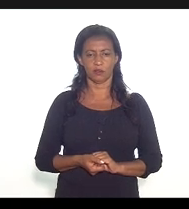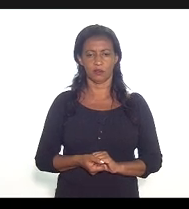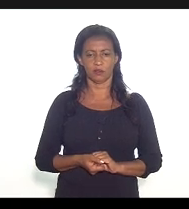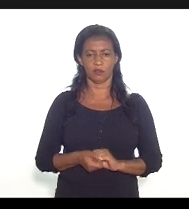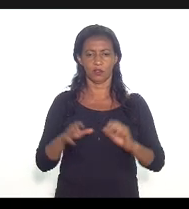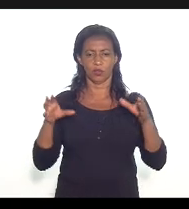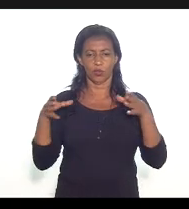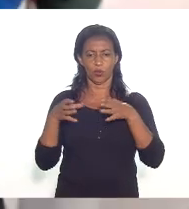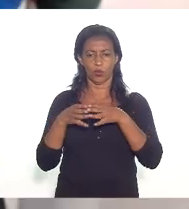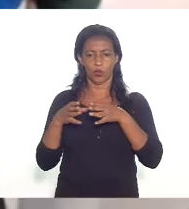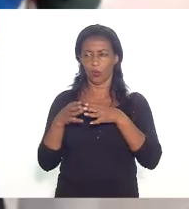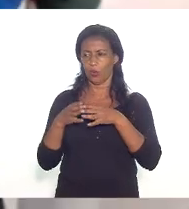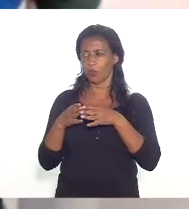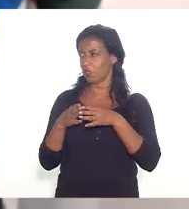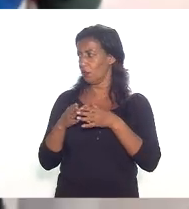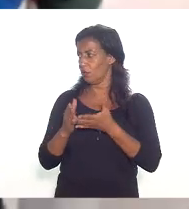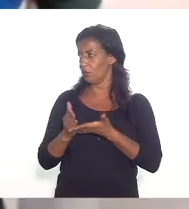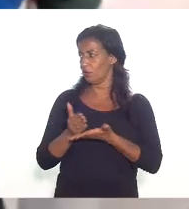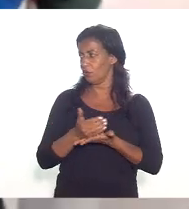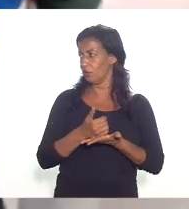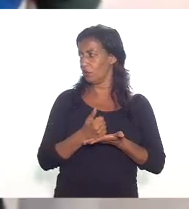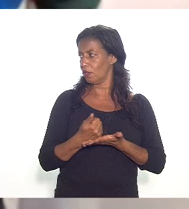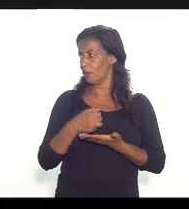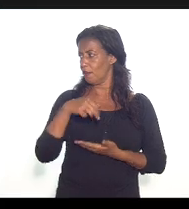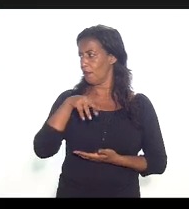Comissão de Orçamento, deputado Márcio Canella.